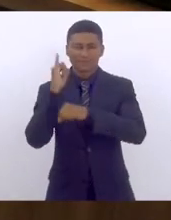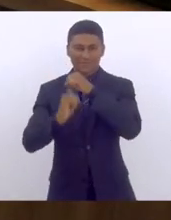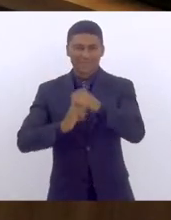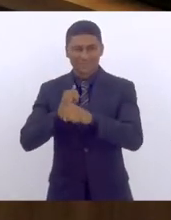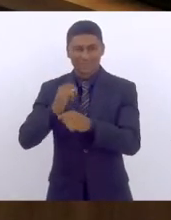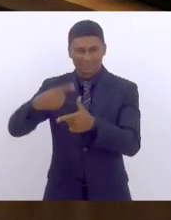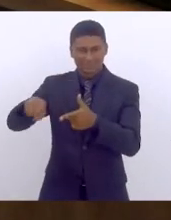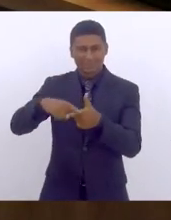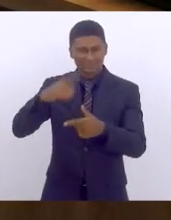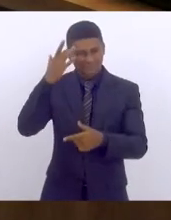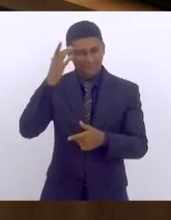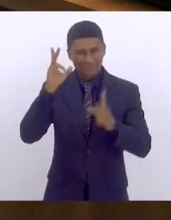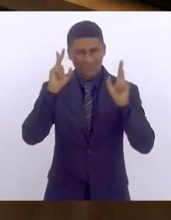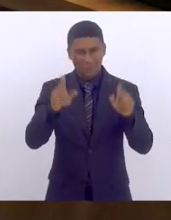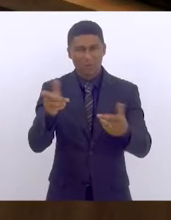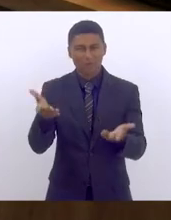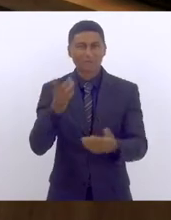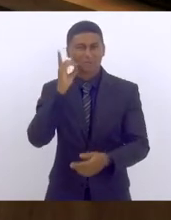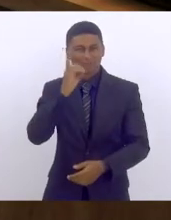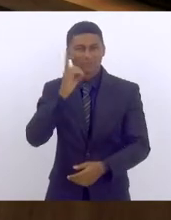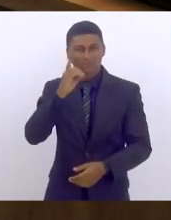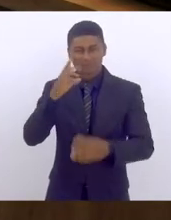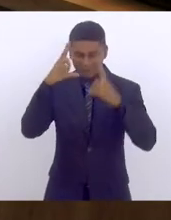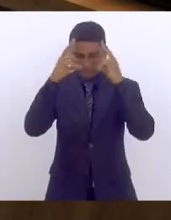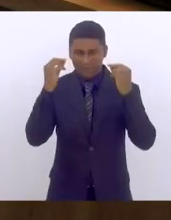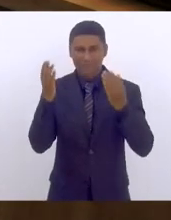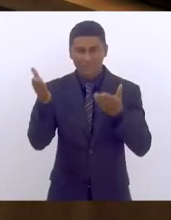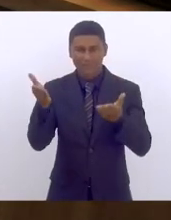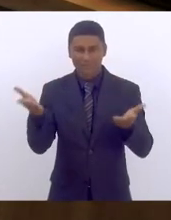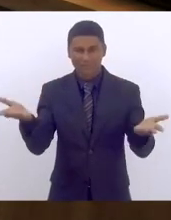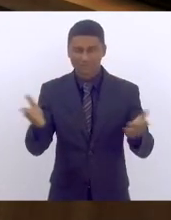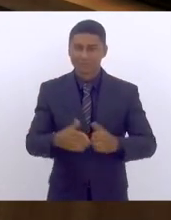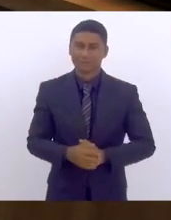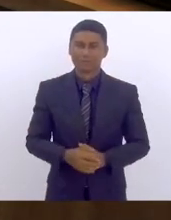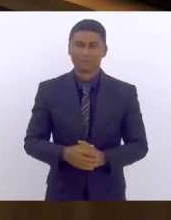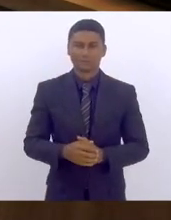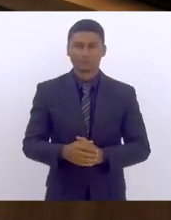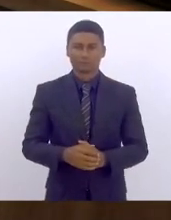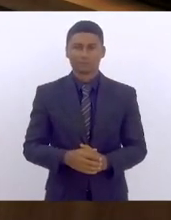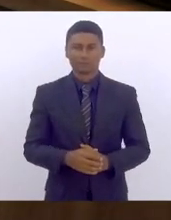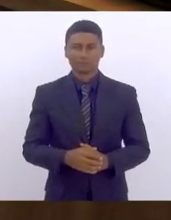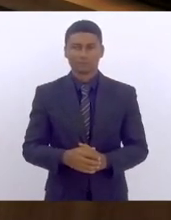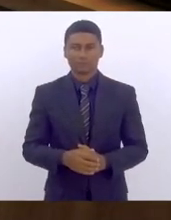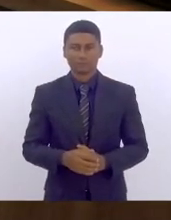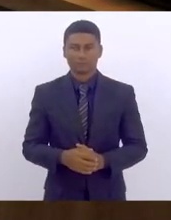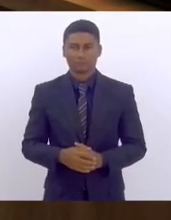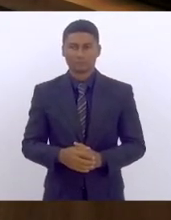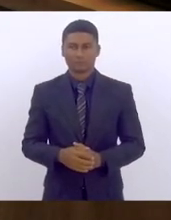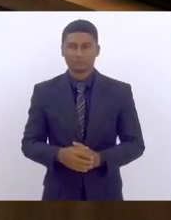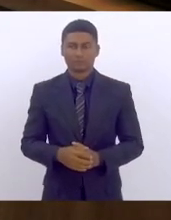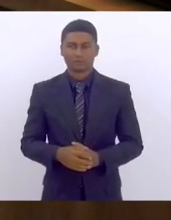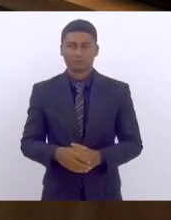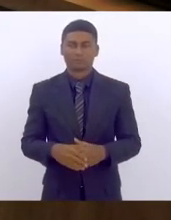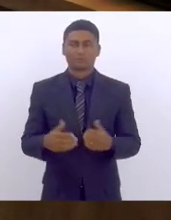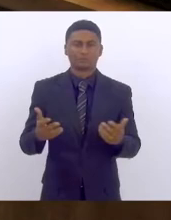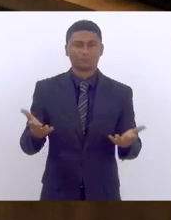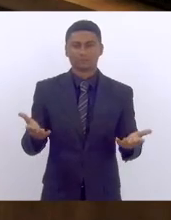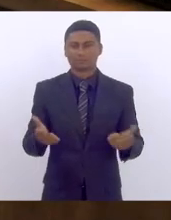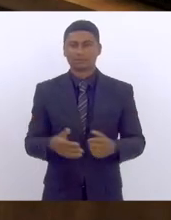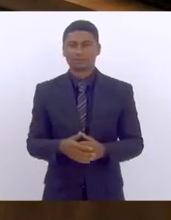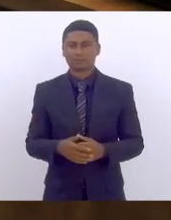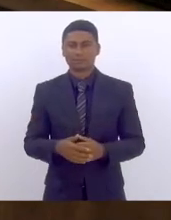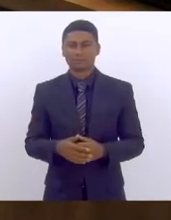a deputada enfermeira Rejane, né? Com dificuldade de transmissão,